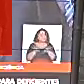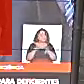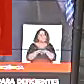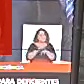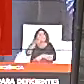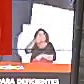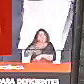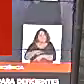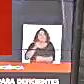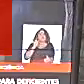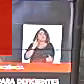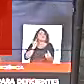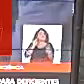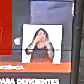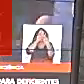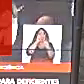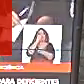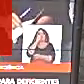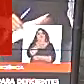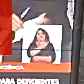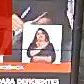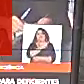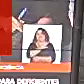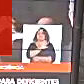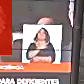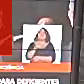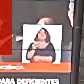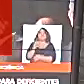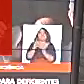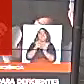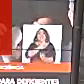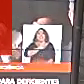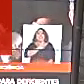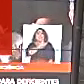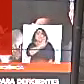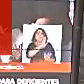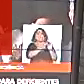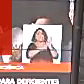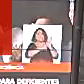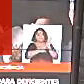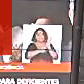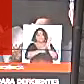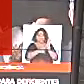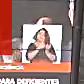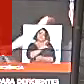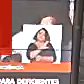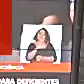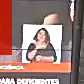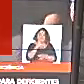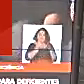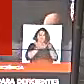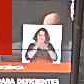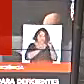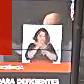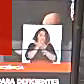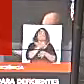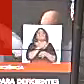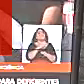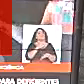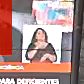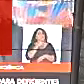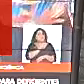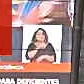daqui, através da representante do sindicato, né, que é a coordenadora jurídica, que a gente saia daqui com essa